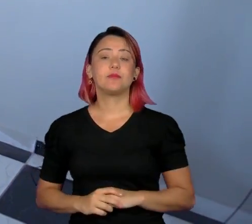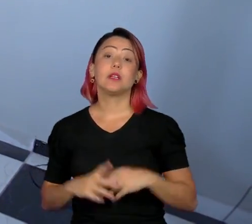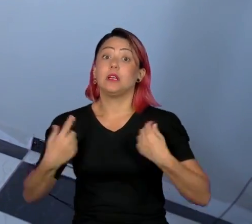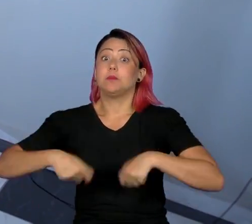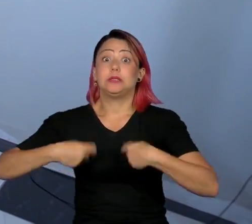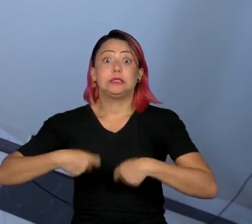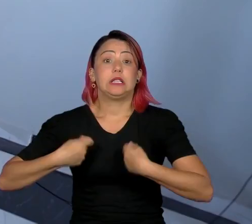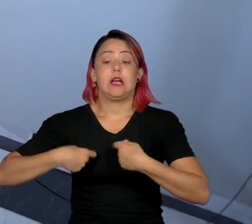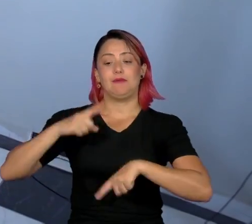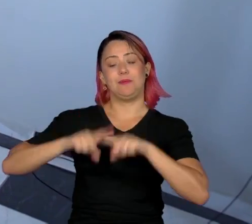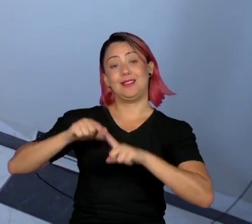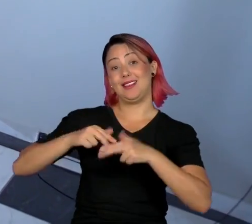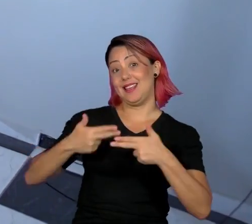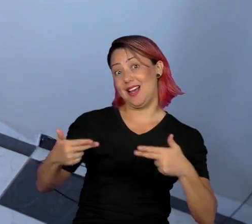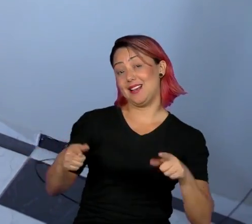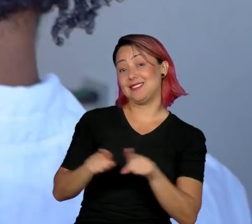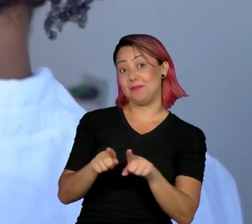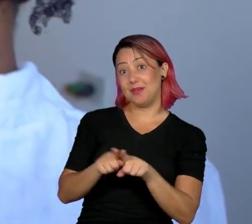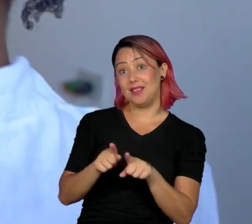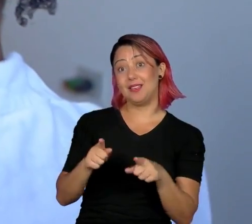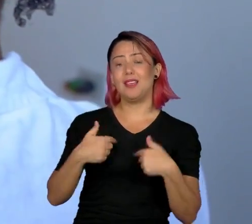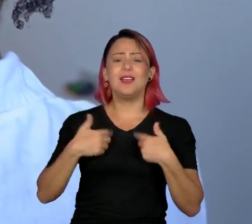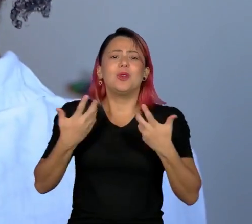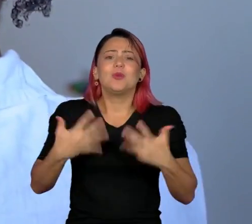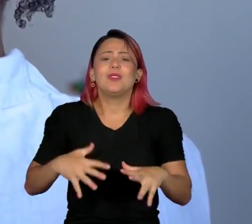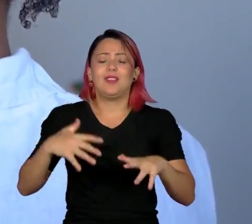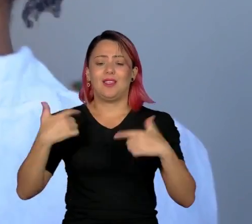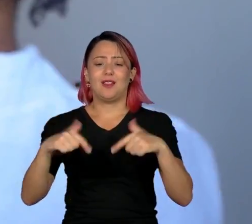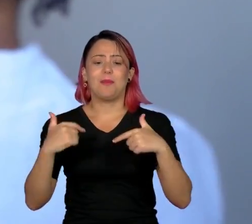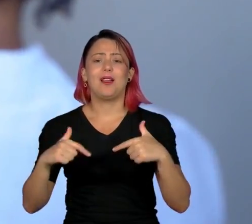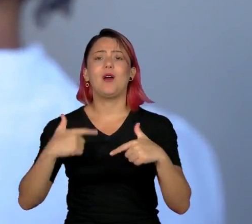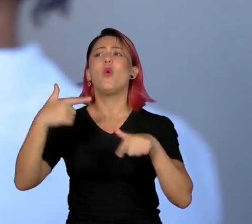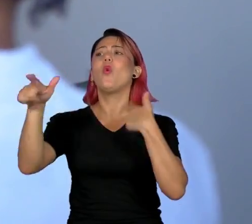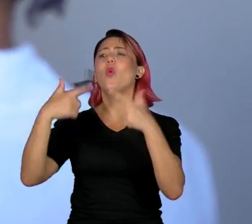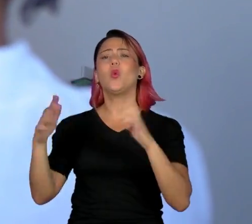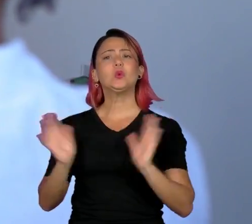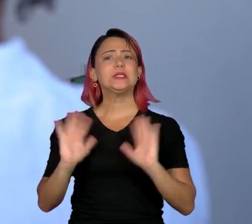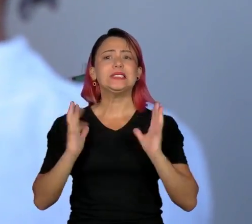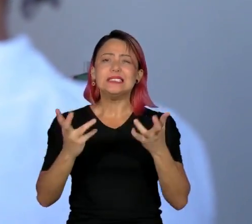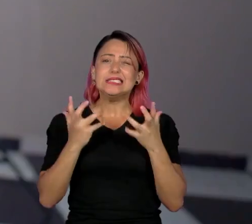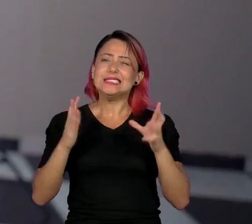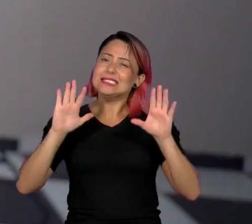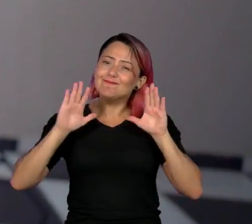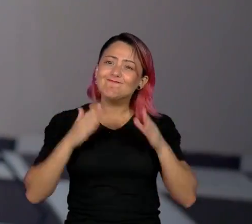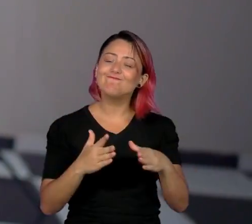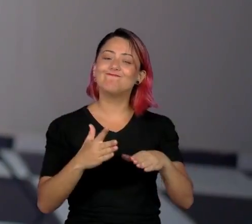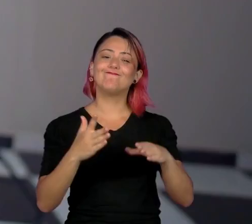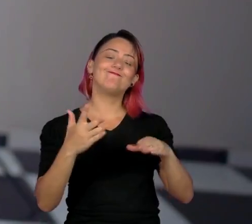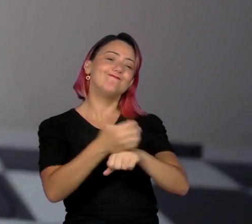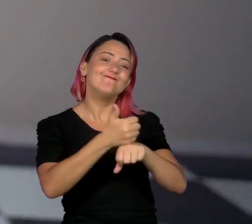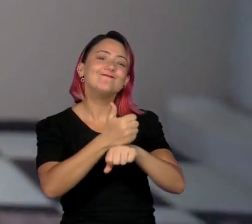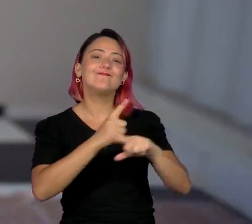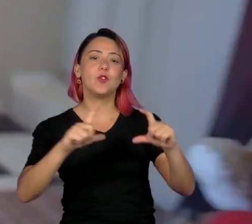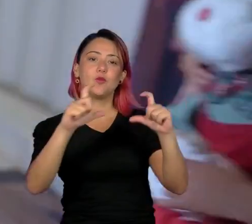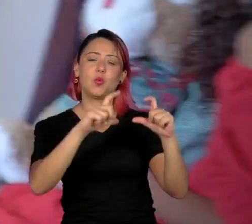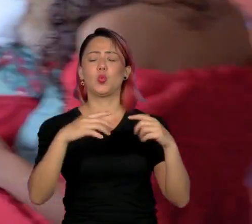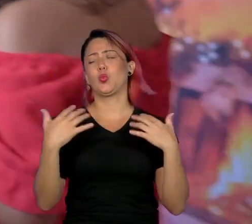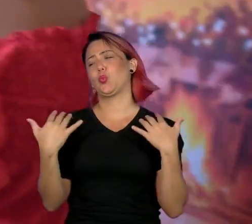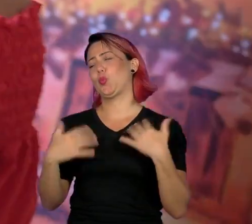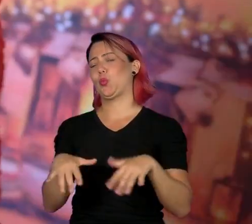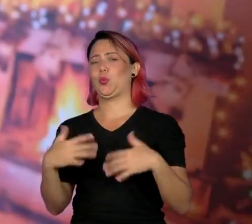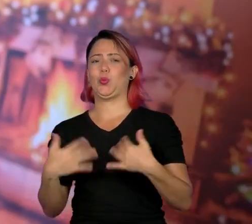meu equipamento, eu não queria mais trabalhar em outra coisa que não fosse a fotografia. Eu acho a arte dela uma coisa mais linda,